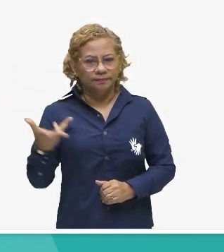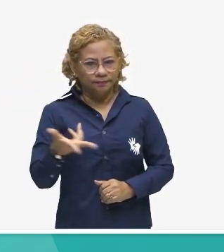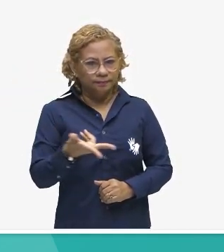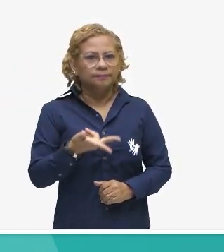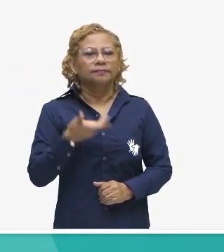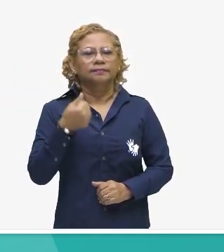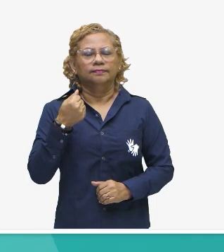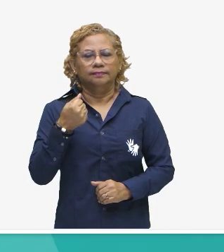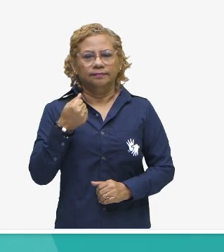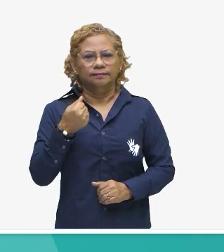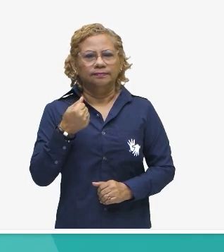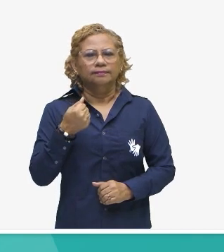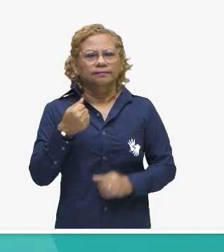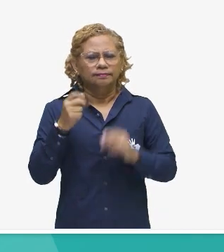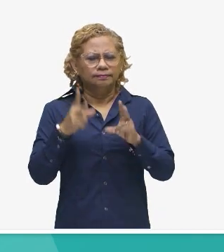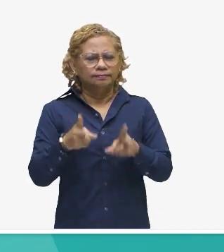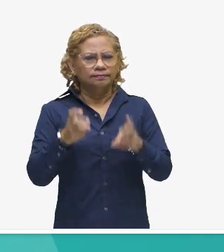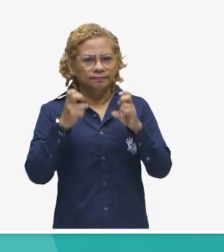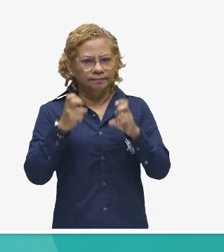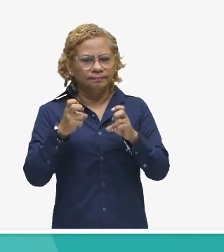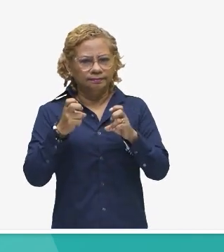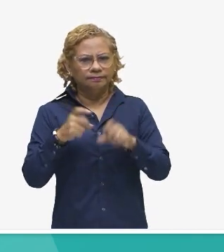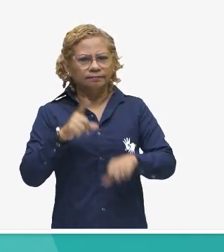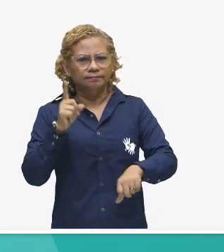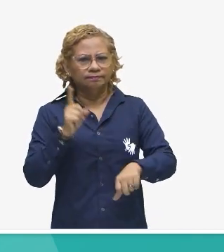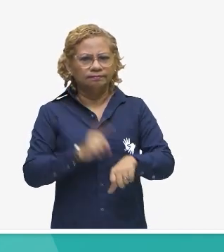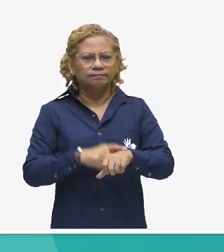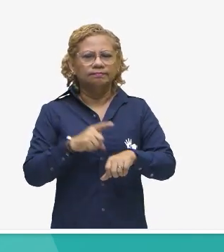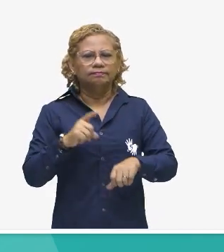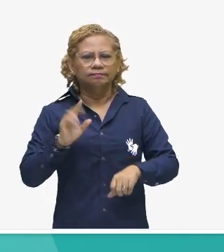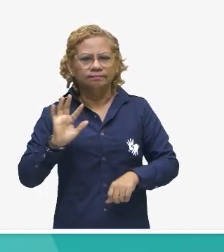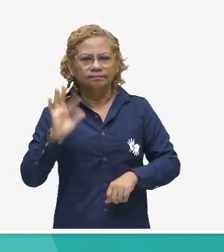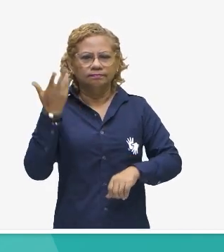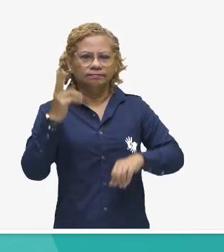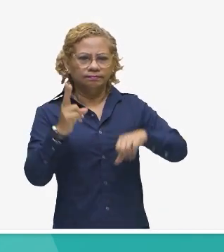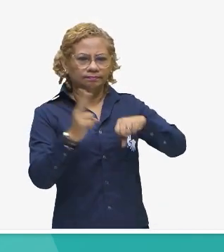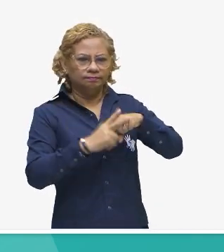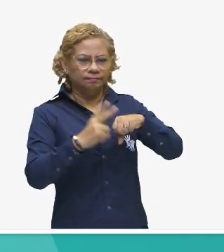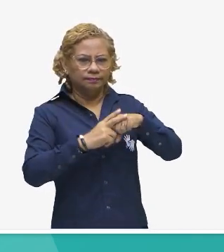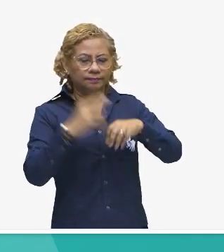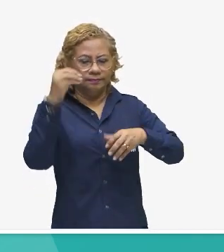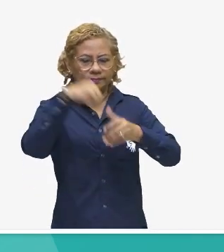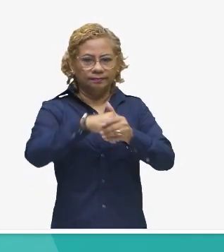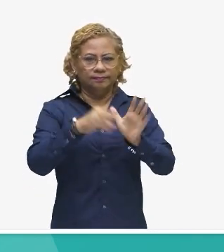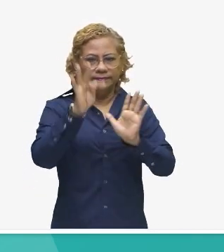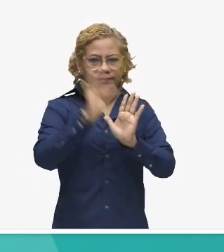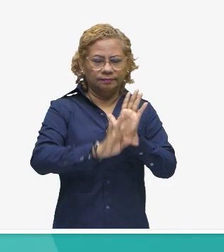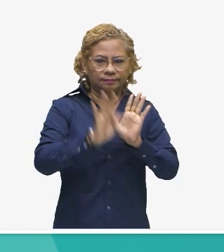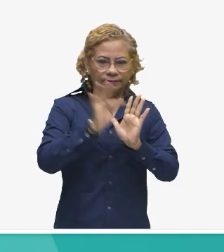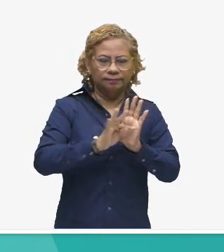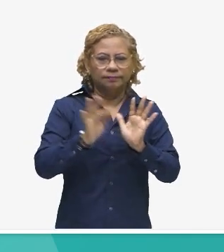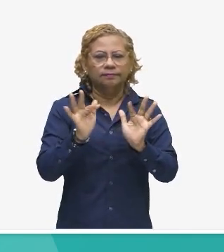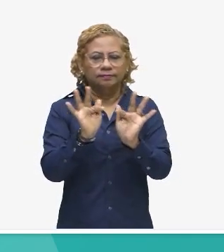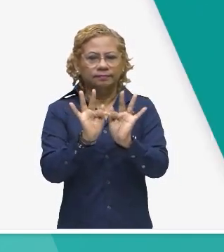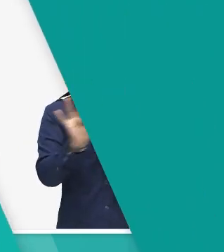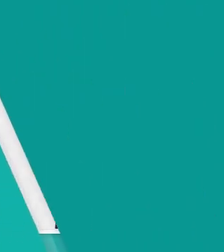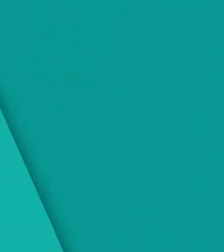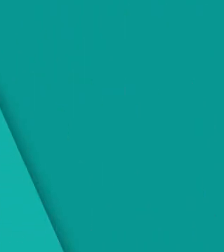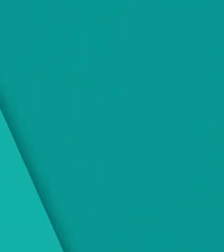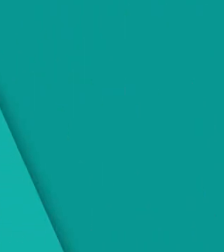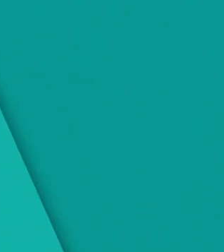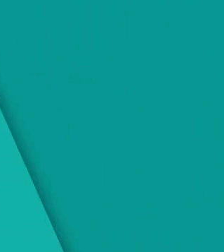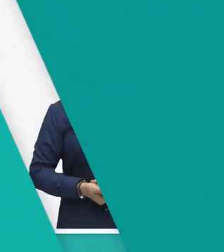Habilidade: identificar os tempos verbais em que ocorrem ações nas frases e em textos.